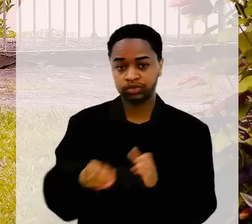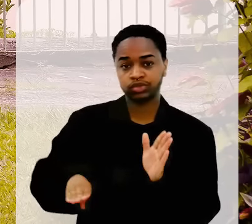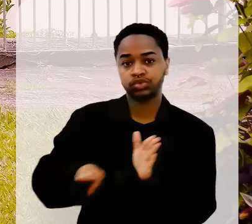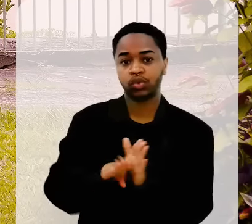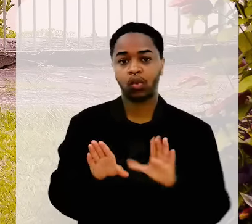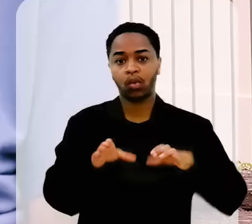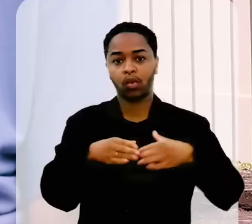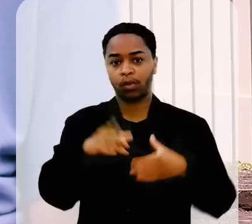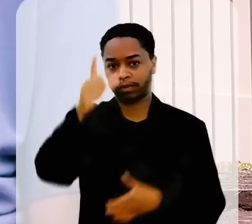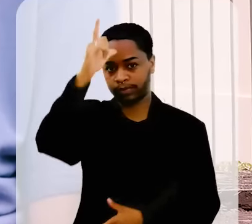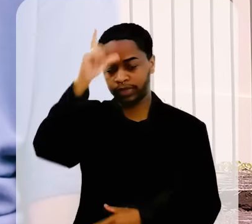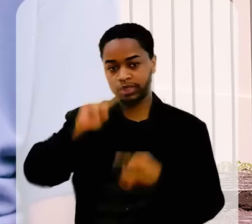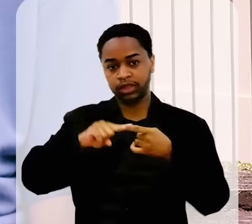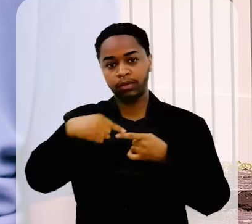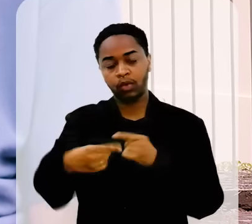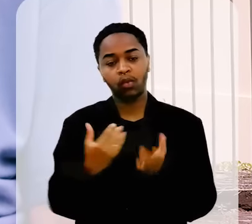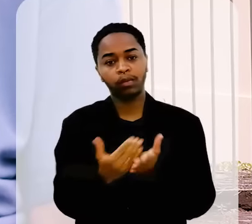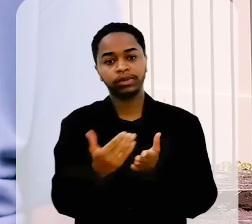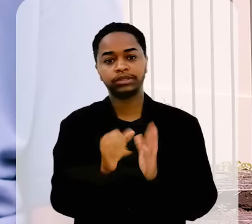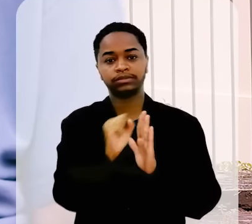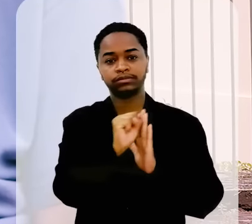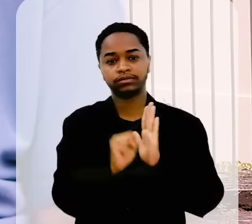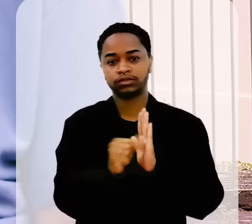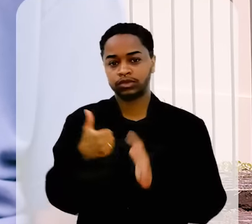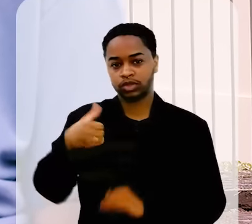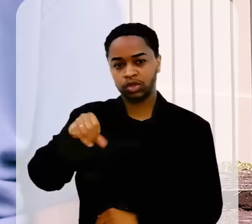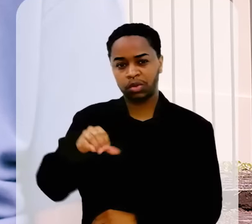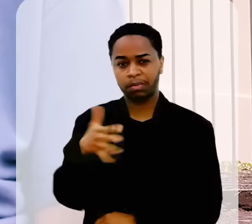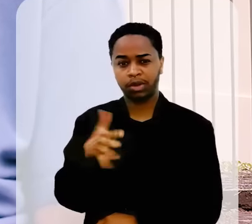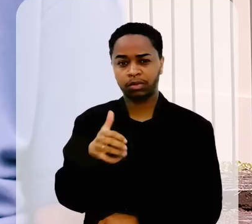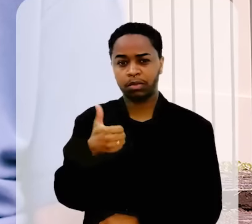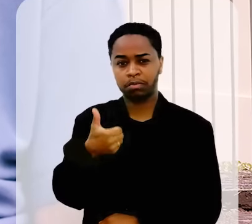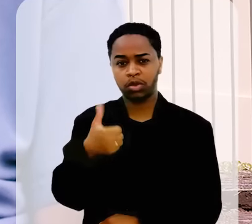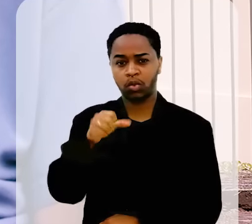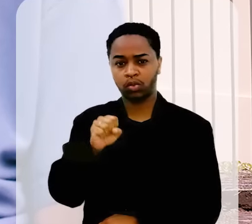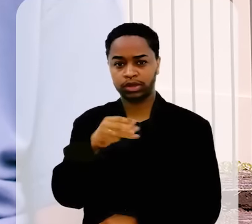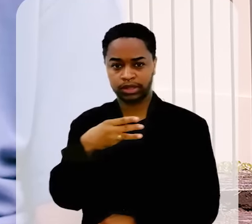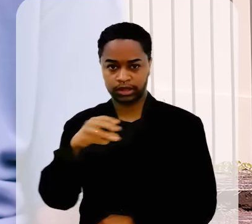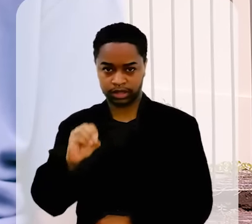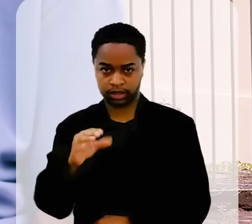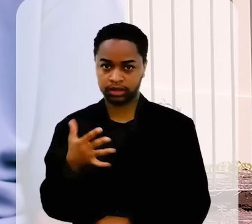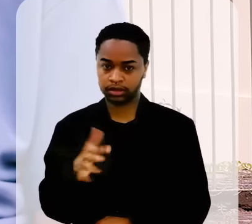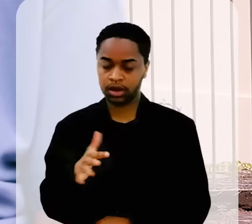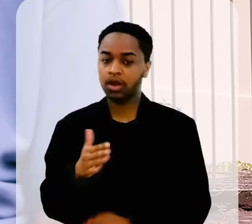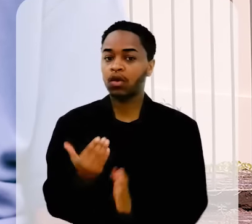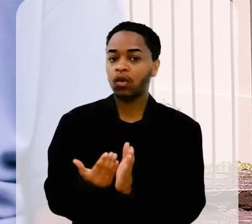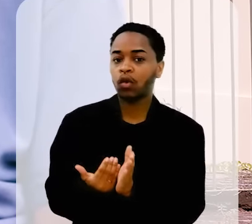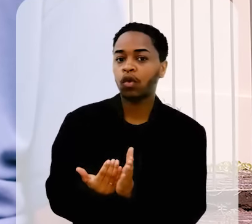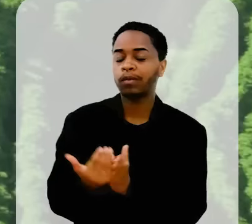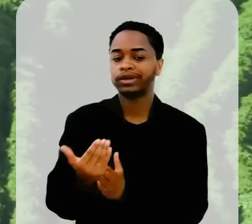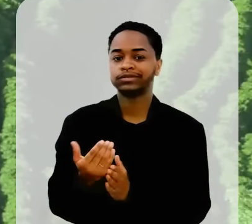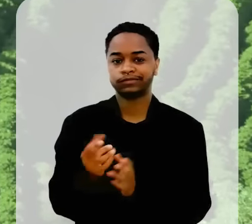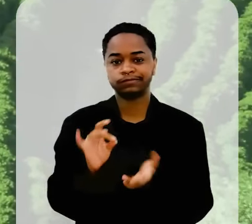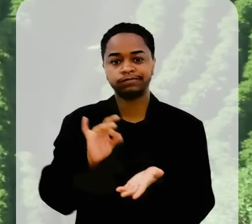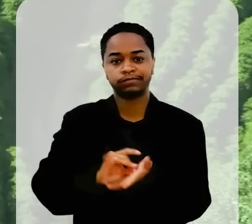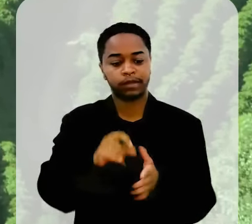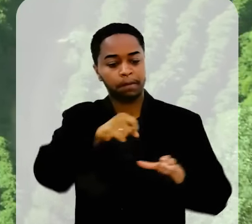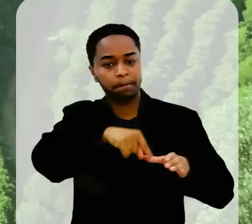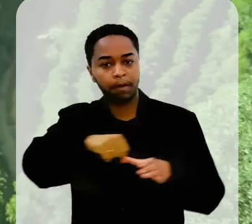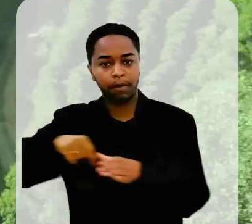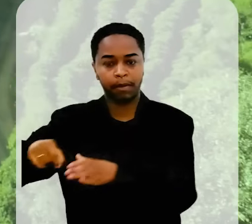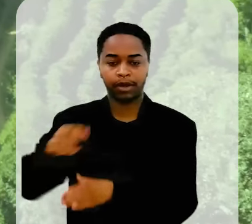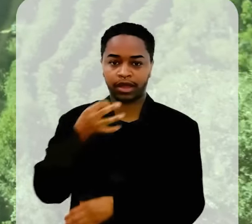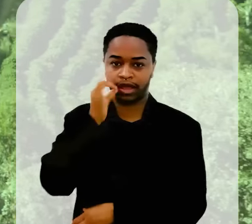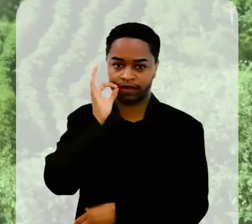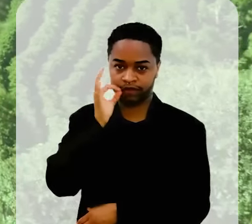a chegar os alemães. Já no início aí do século XIX, com volta de 1830, aí começa